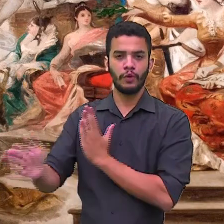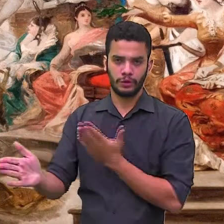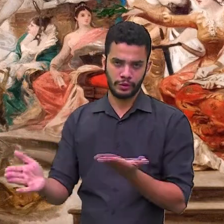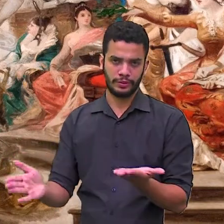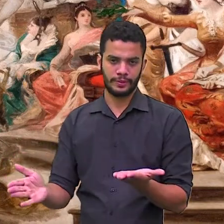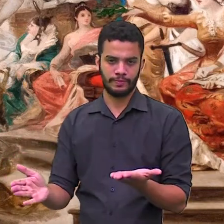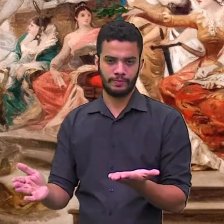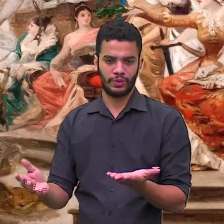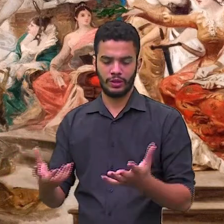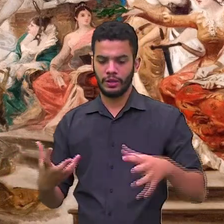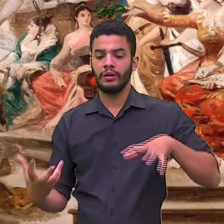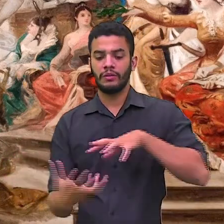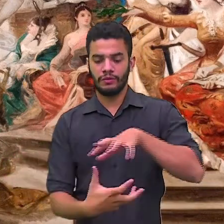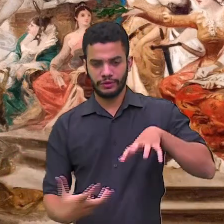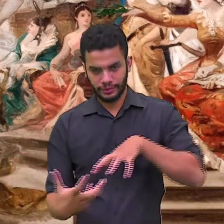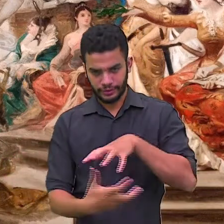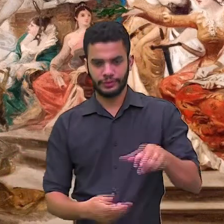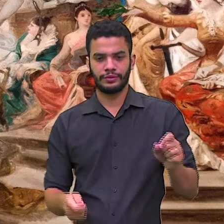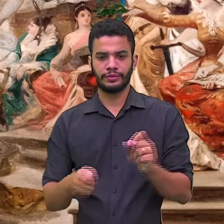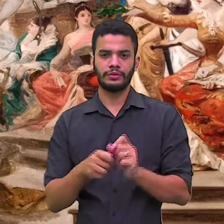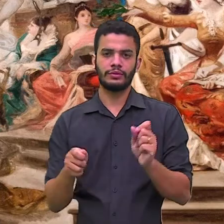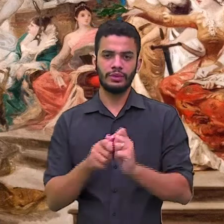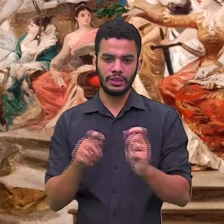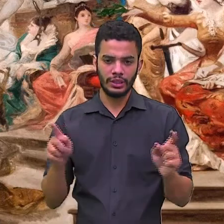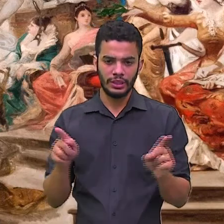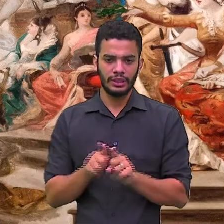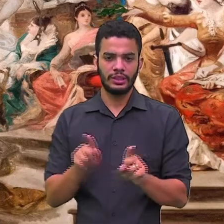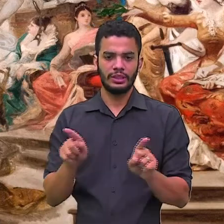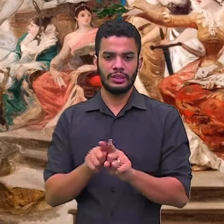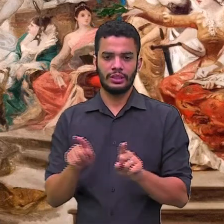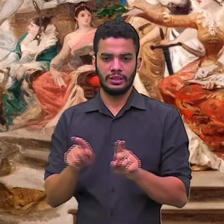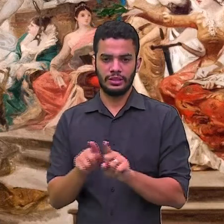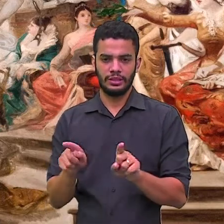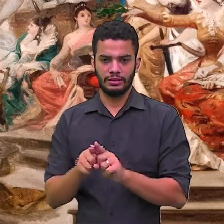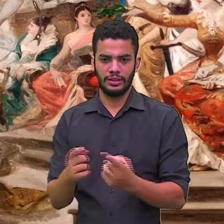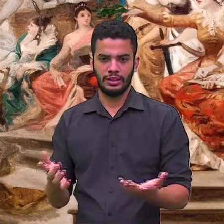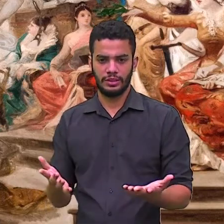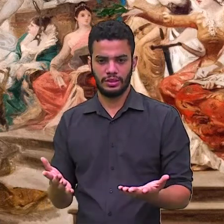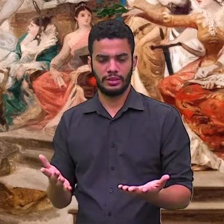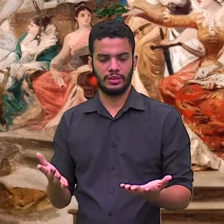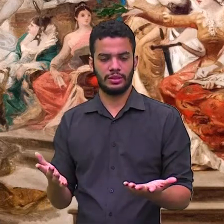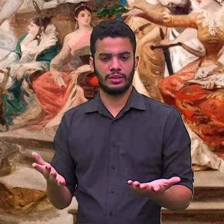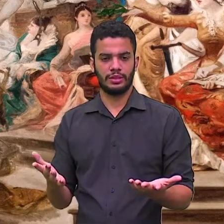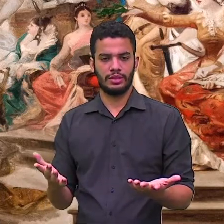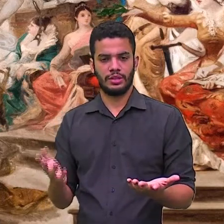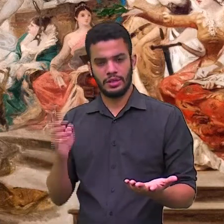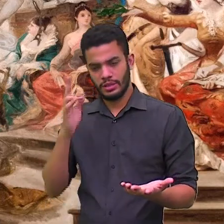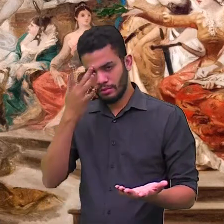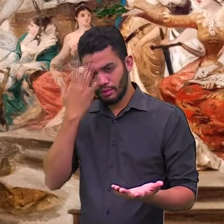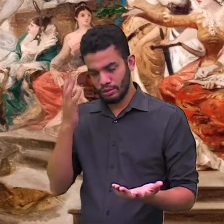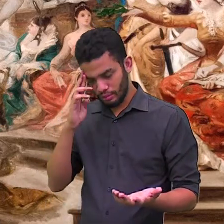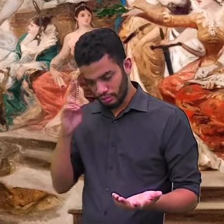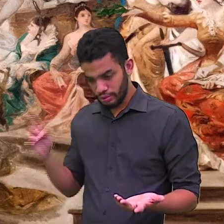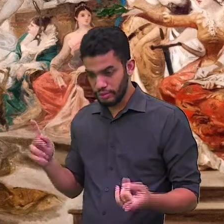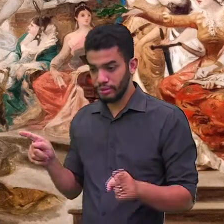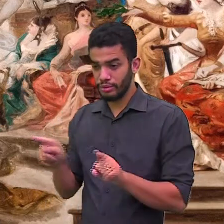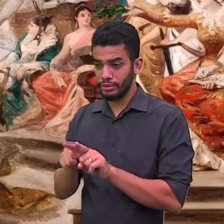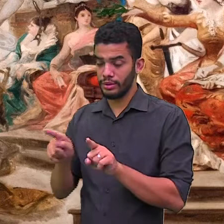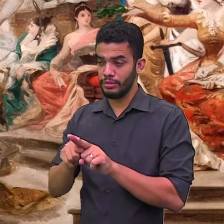contra os senhores de engenhos, contra os comerciantes, contra os fazendeiros e também contra a coroa